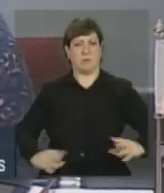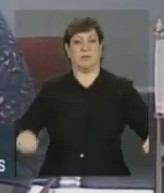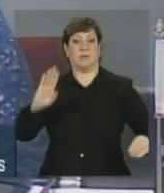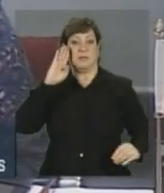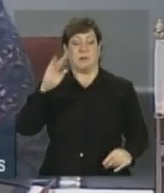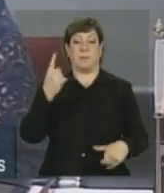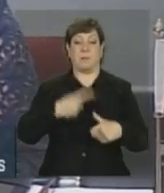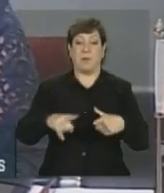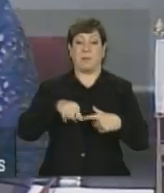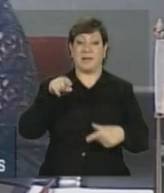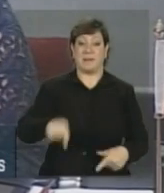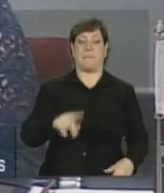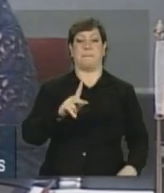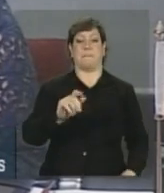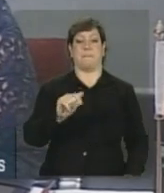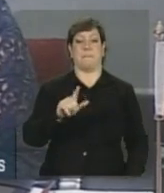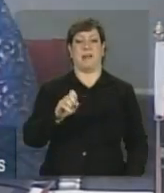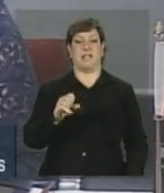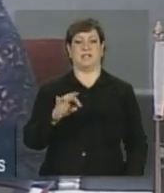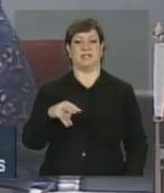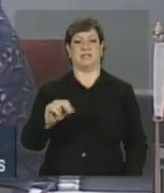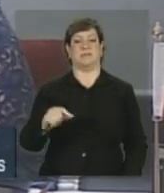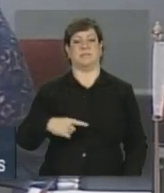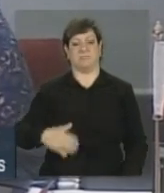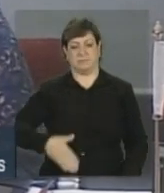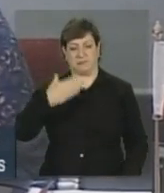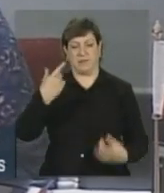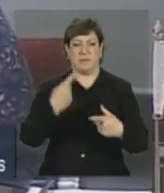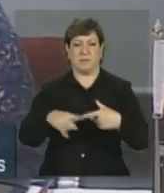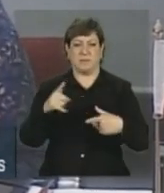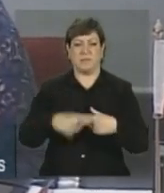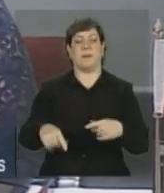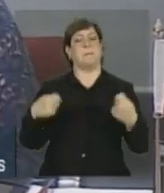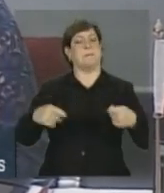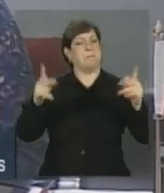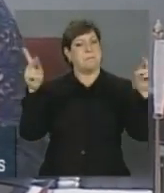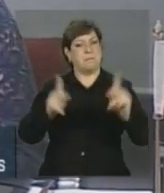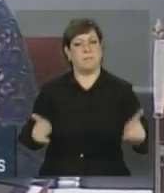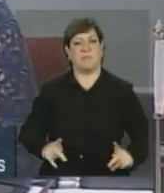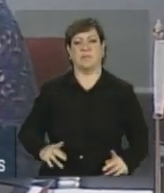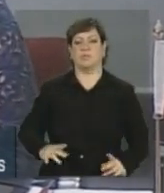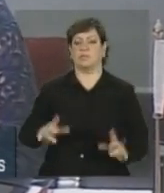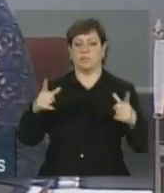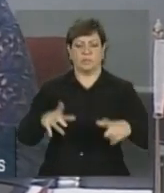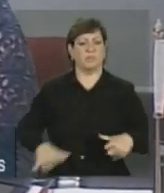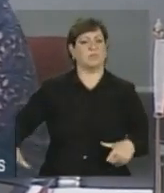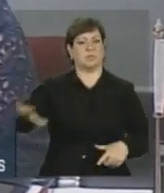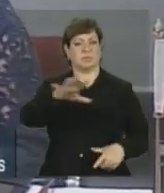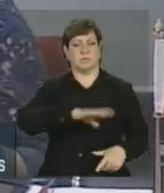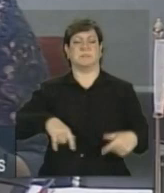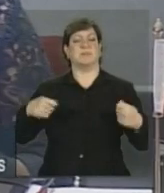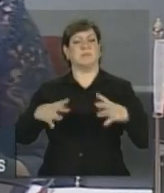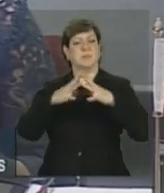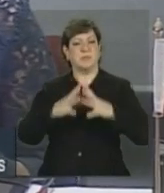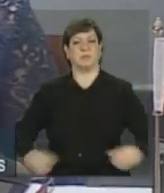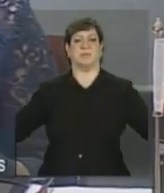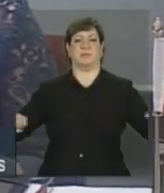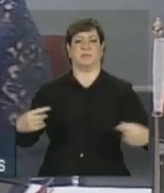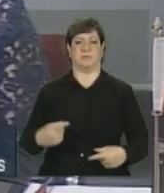questão palestina, imprescindível e inadiável para a paz em toda aquela região.